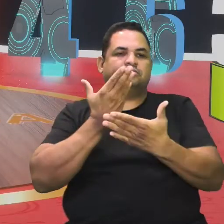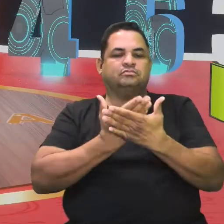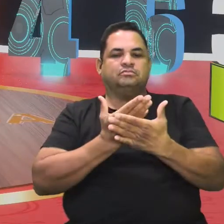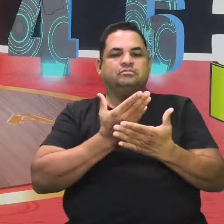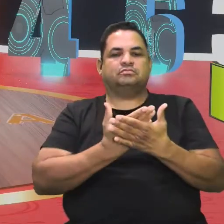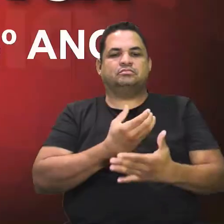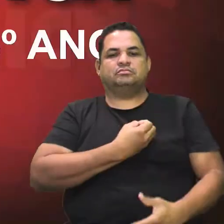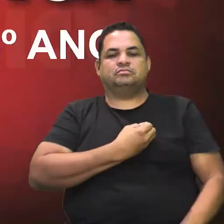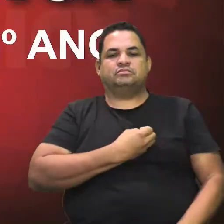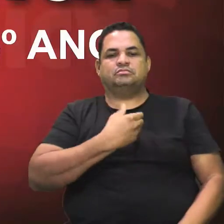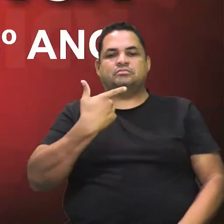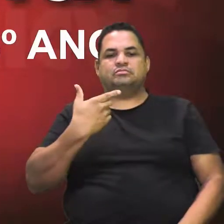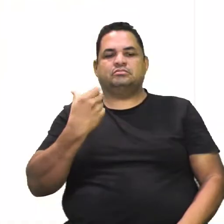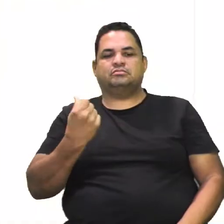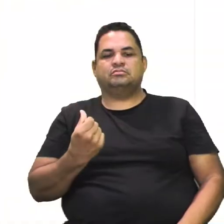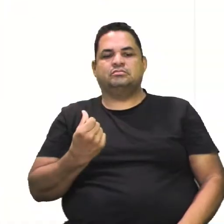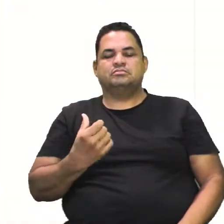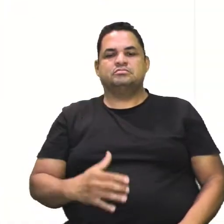de número 26.